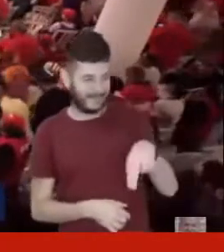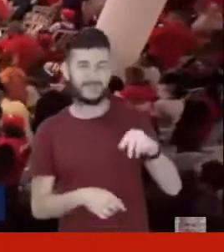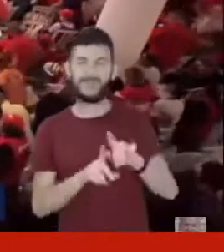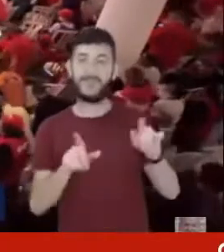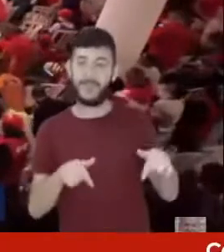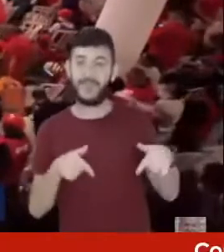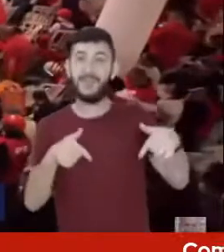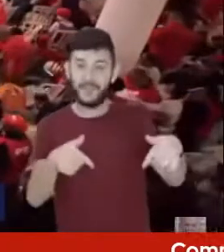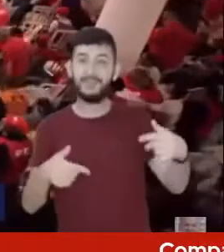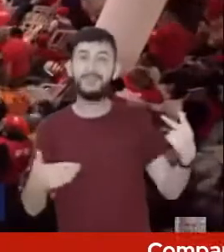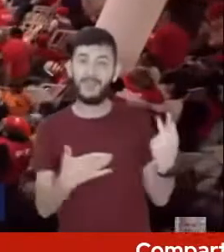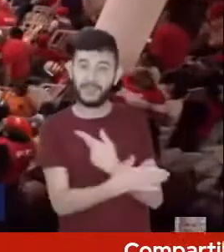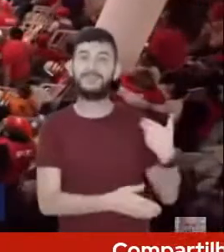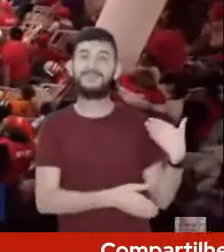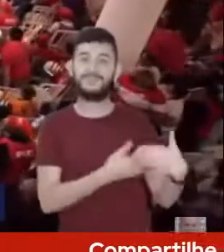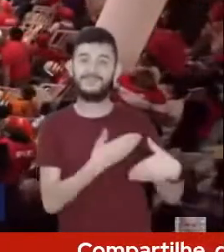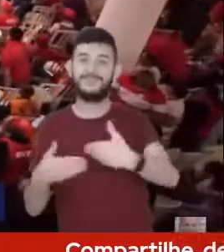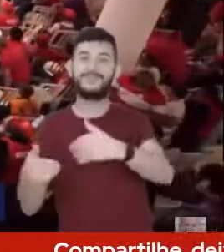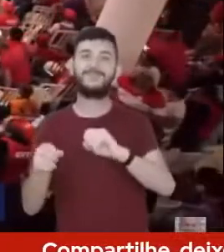Obrigado!